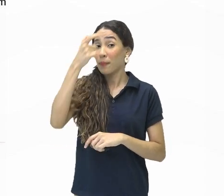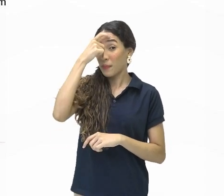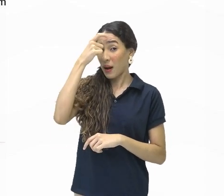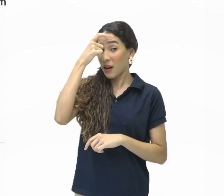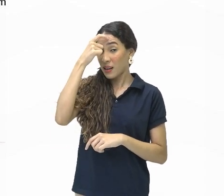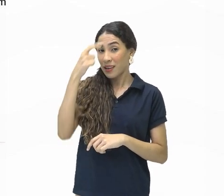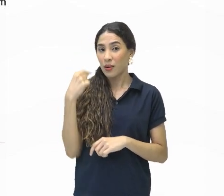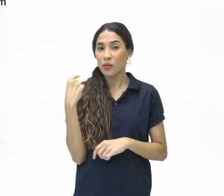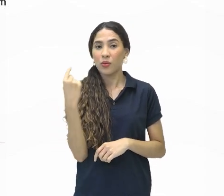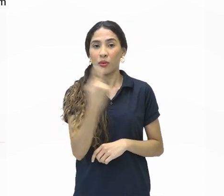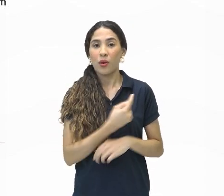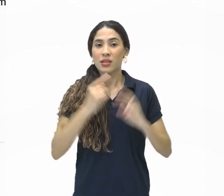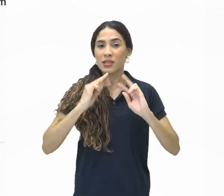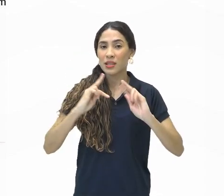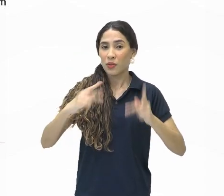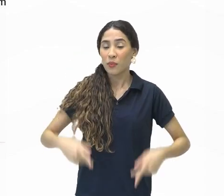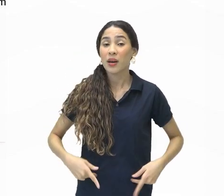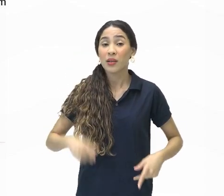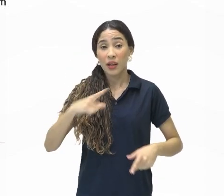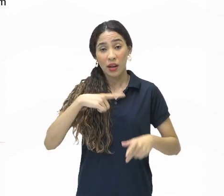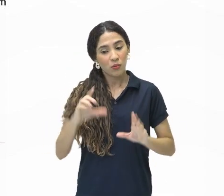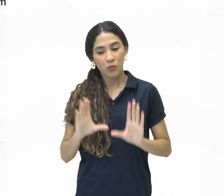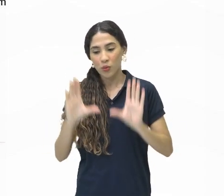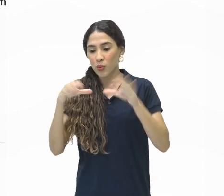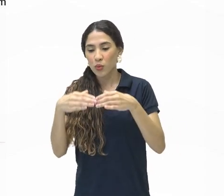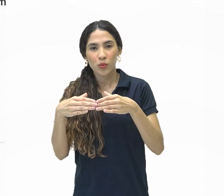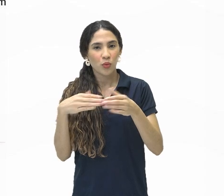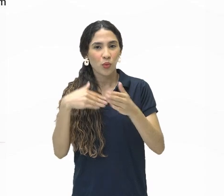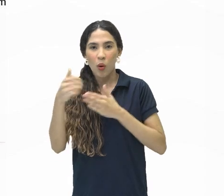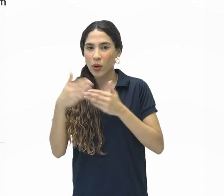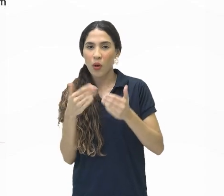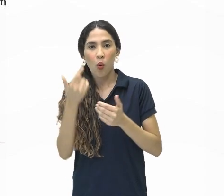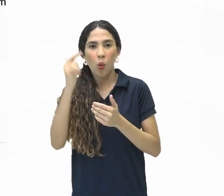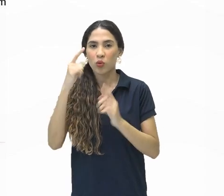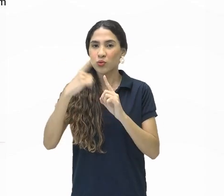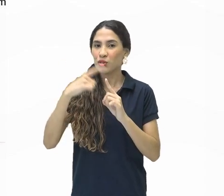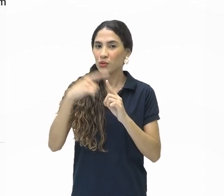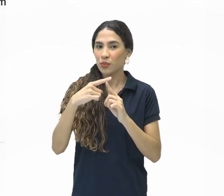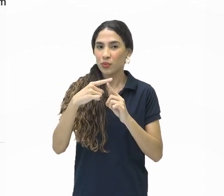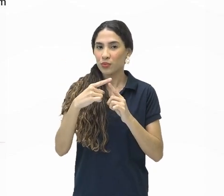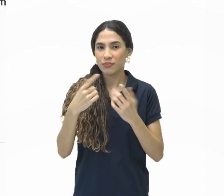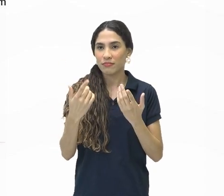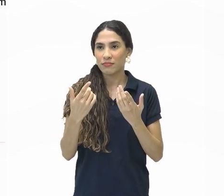Nós, seres humanos, nós somos uma espécie, como qualquer outra espécie animal.